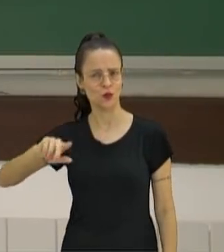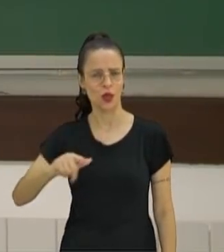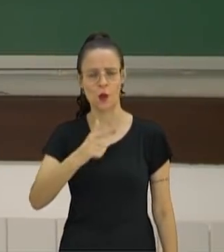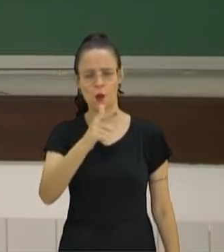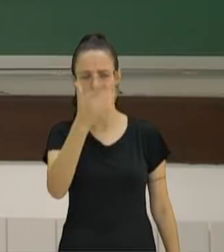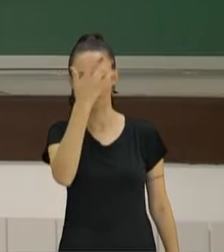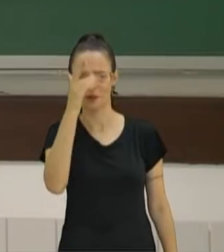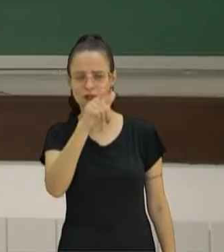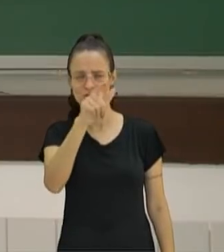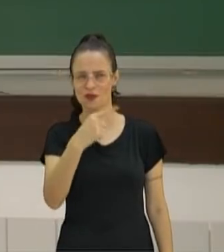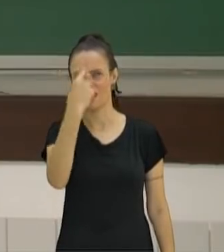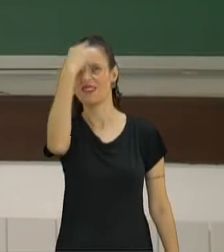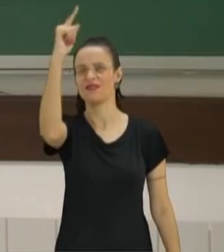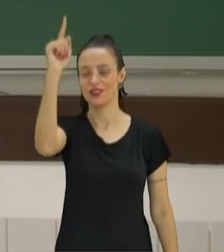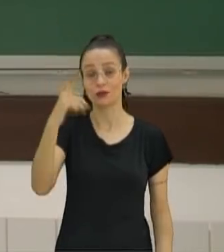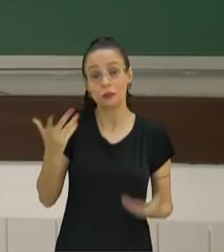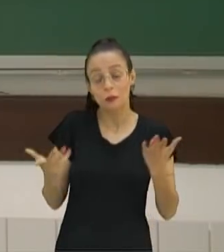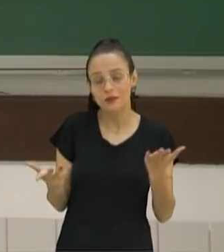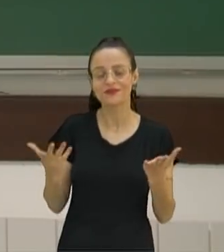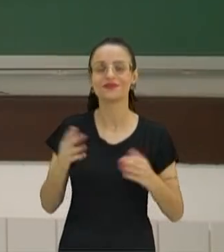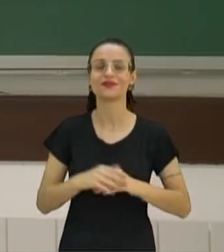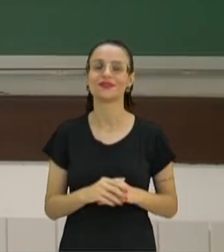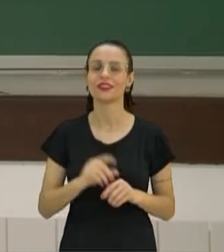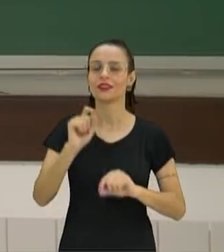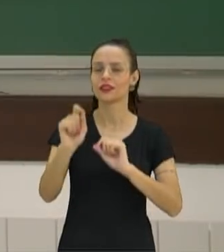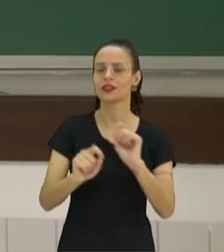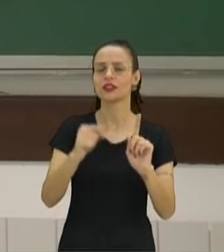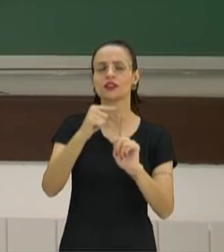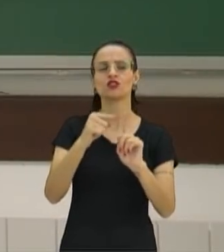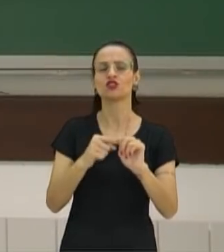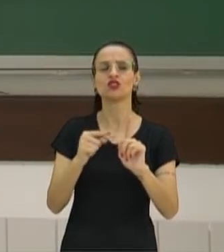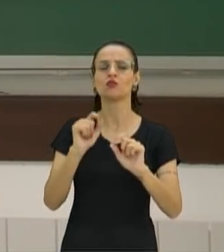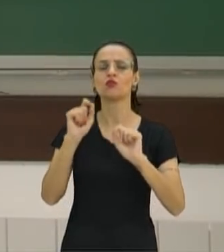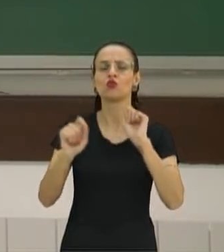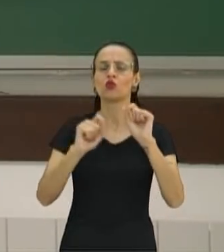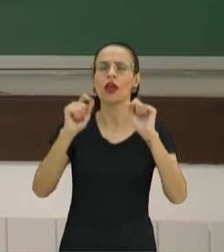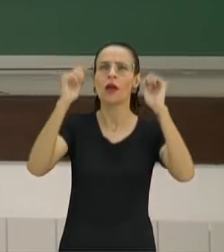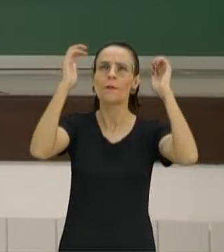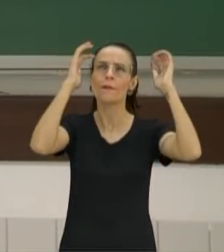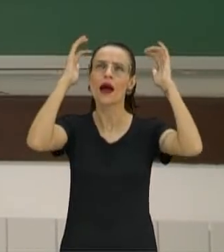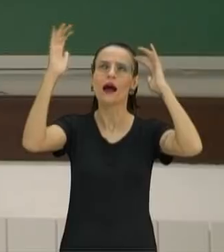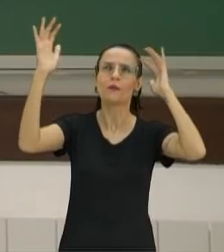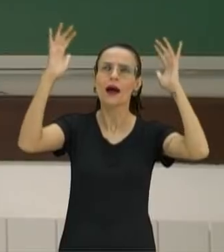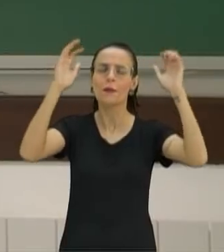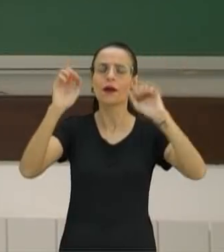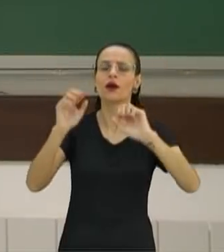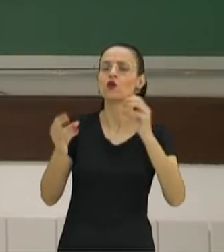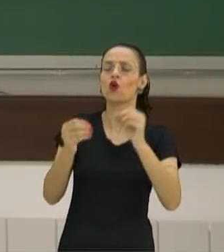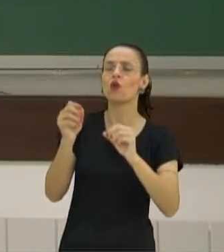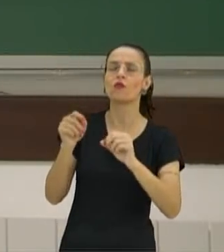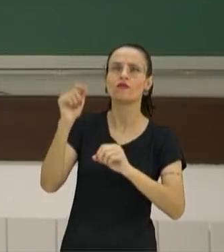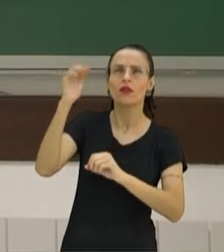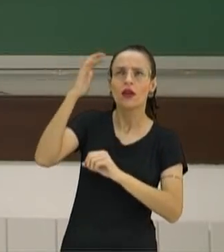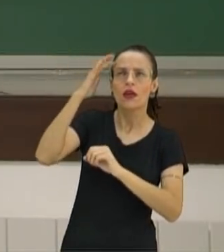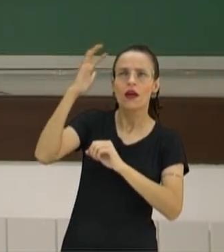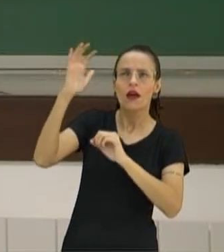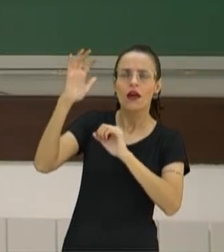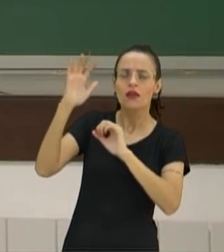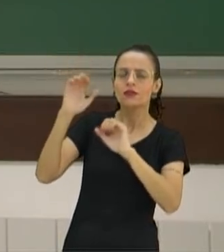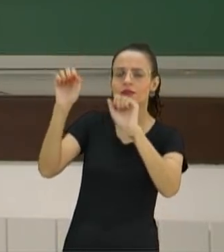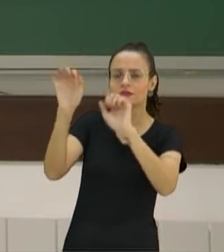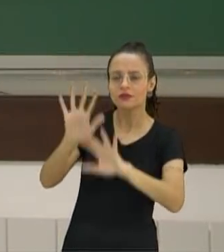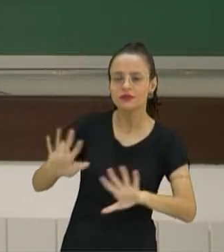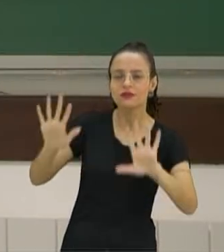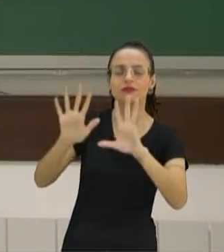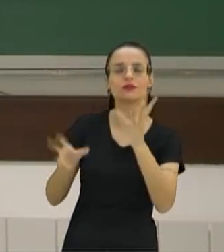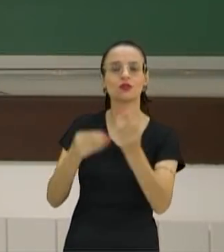inventou, se aconteceu mesmo, né? E que tipo de seres são esses? Qual que é a aparência deles? Alguém já desenhou?